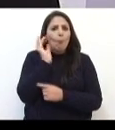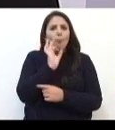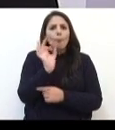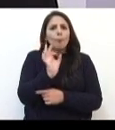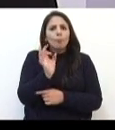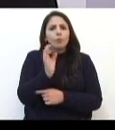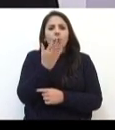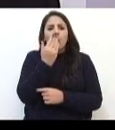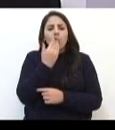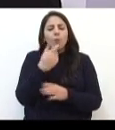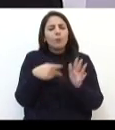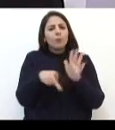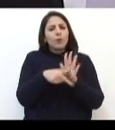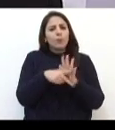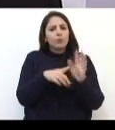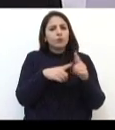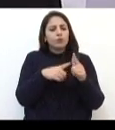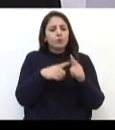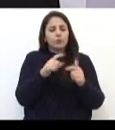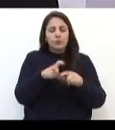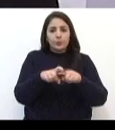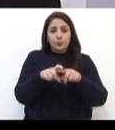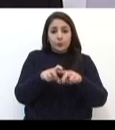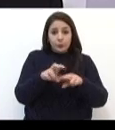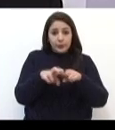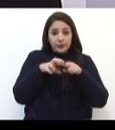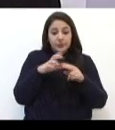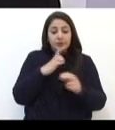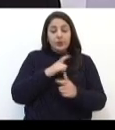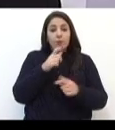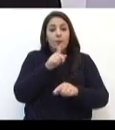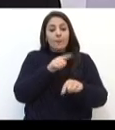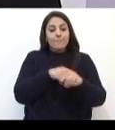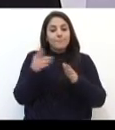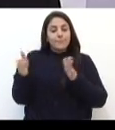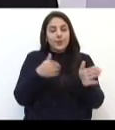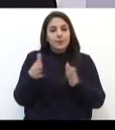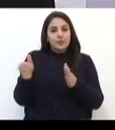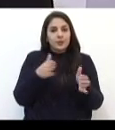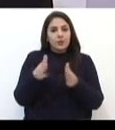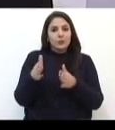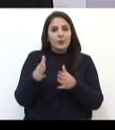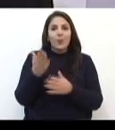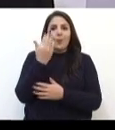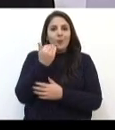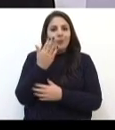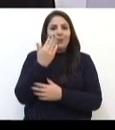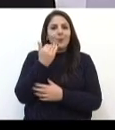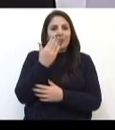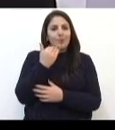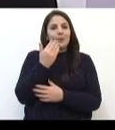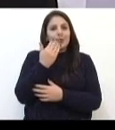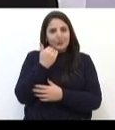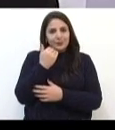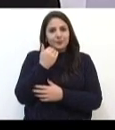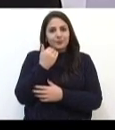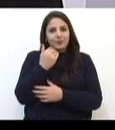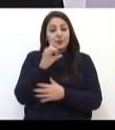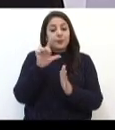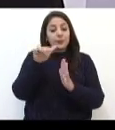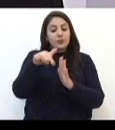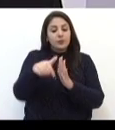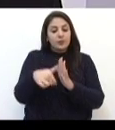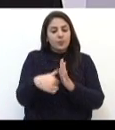se alimenta. E então ela passa durante um grande período da sua vida se envenenando